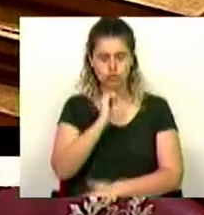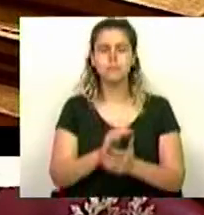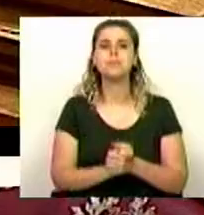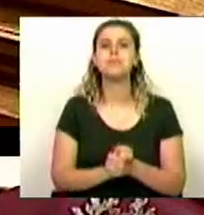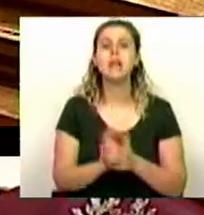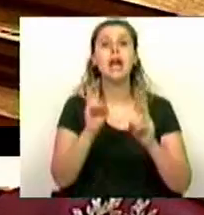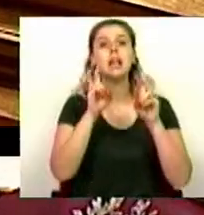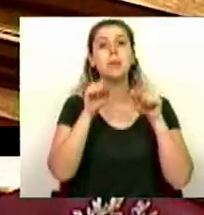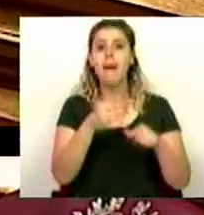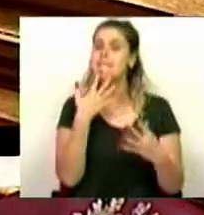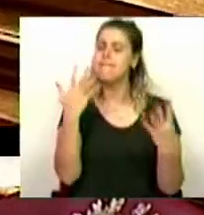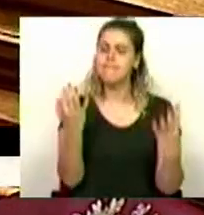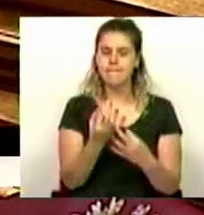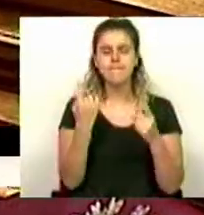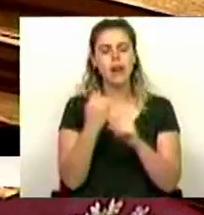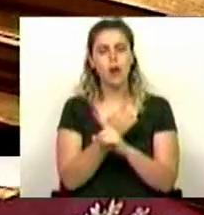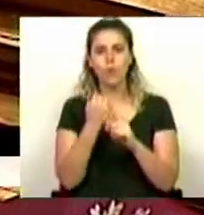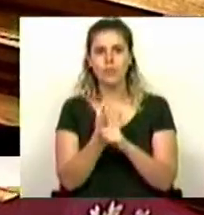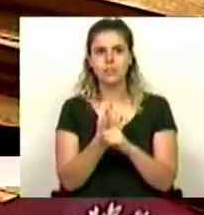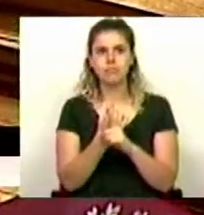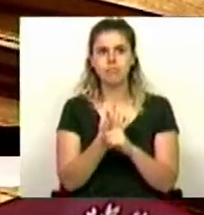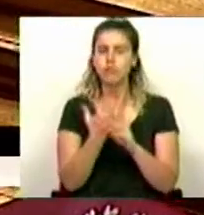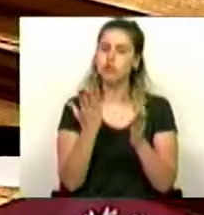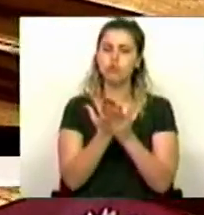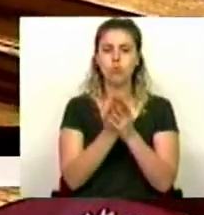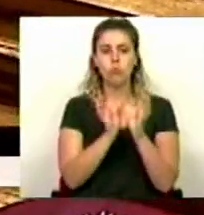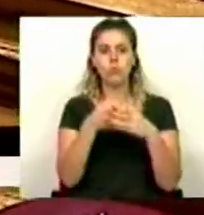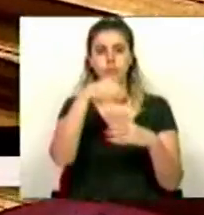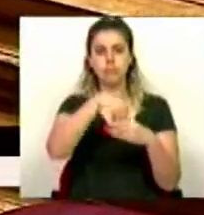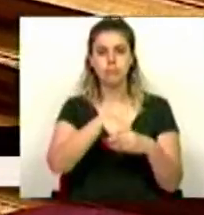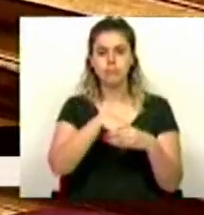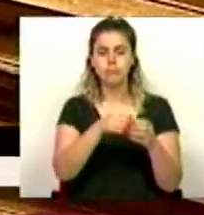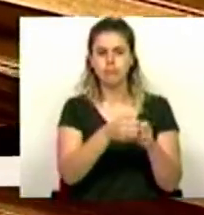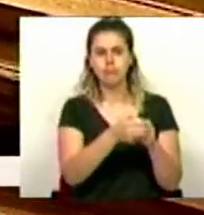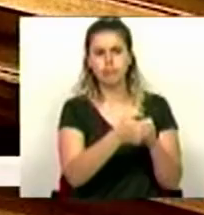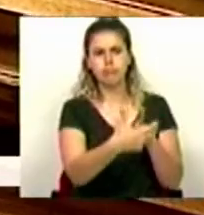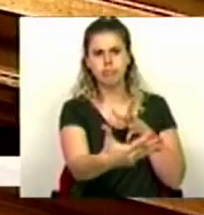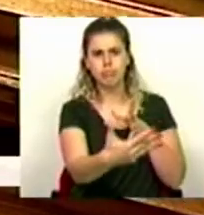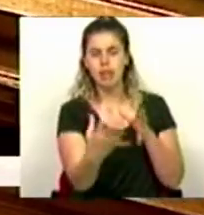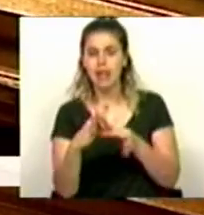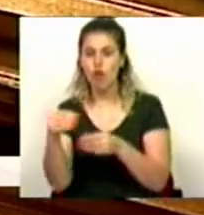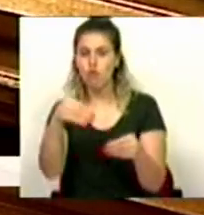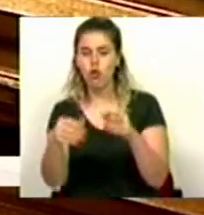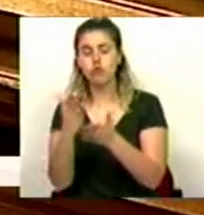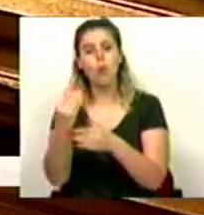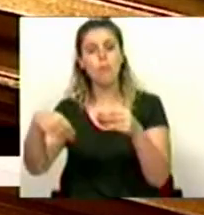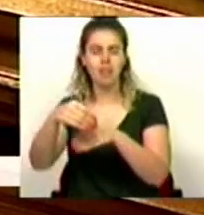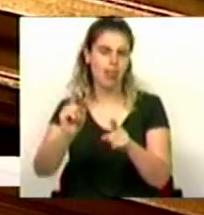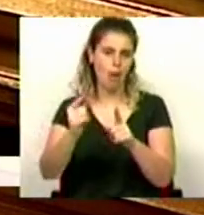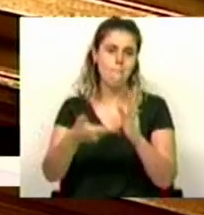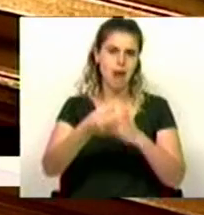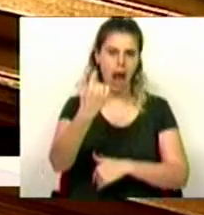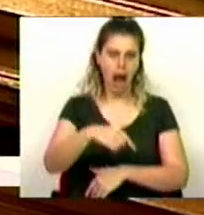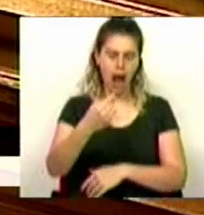Nesta matéria é verdade que aquilo que estava em estudo na Comissão era muito mais amplo do que a questão do voto em mobilidade. E